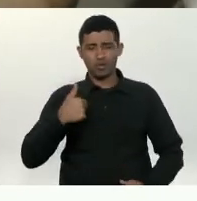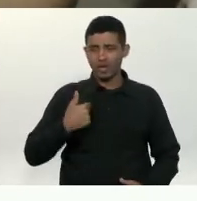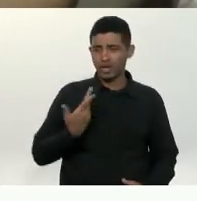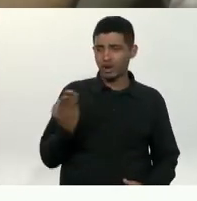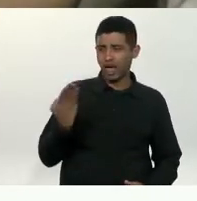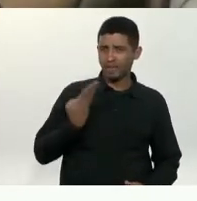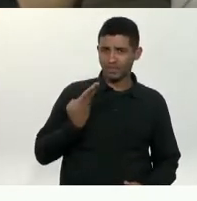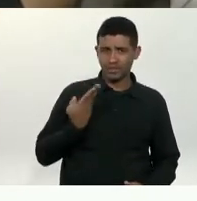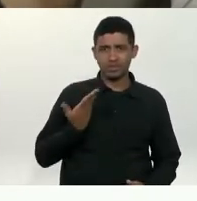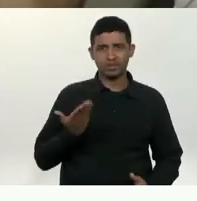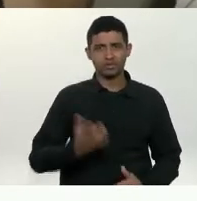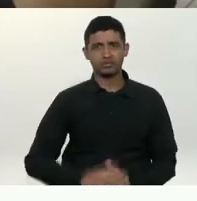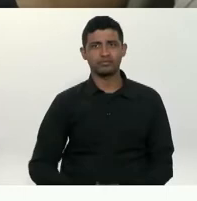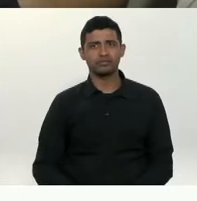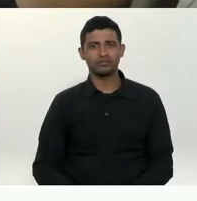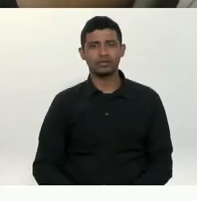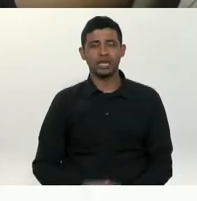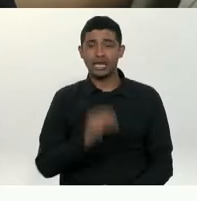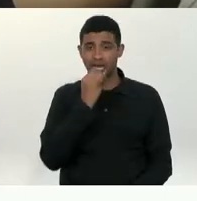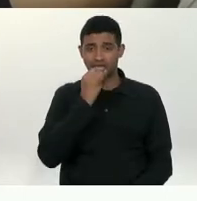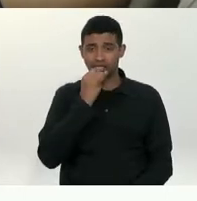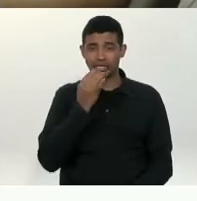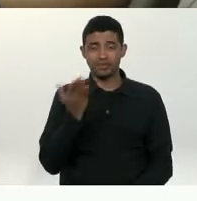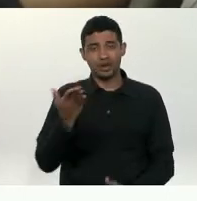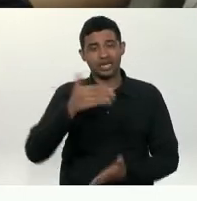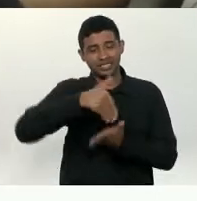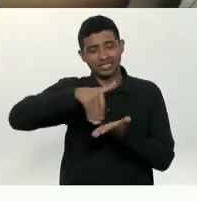lá, o secretário da Fazenda, por exemplo, né,